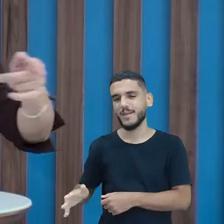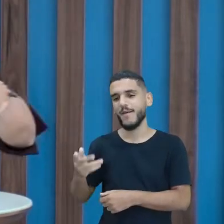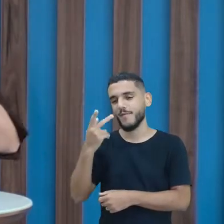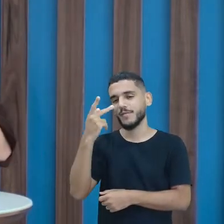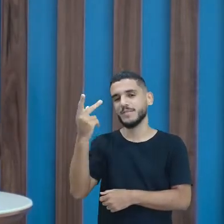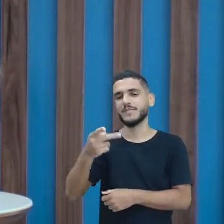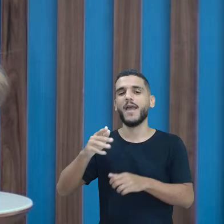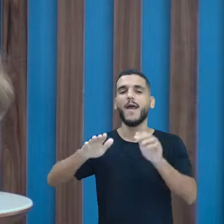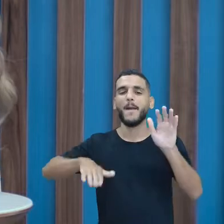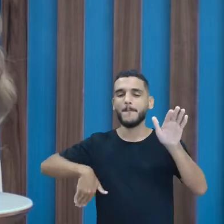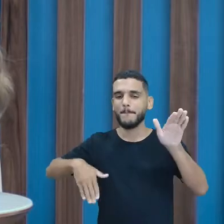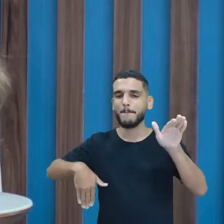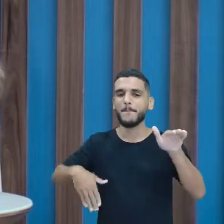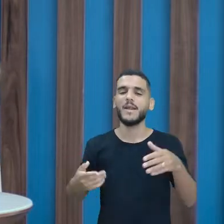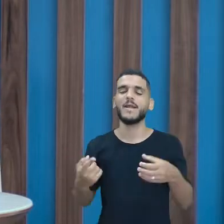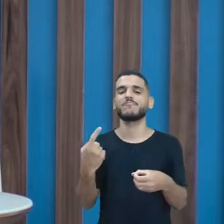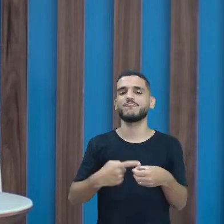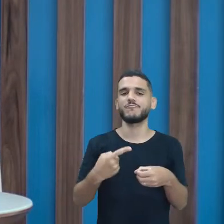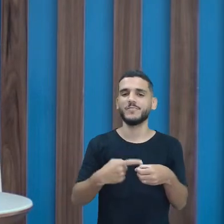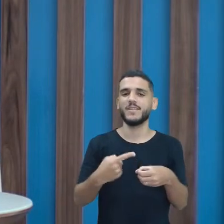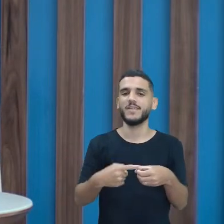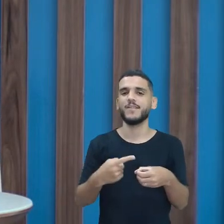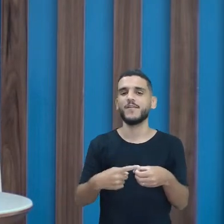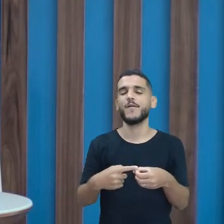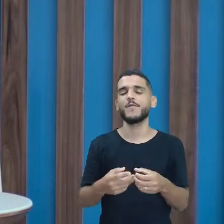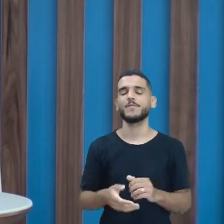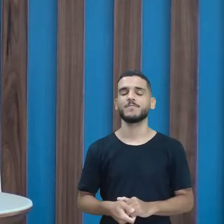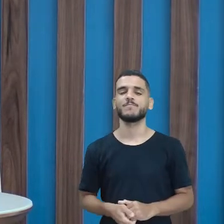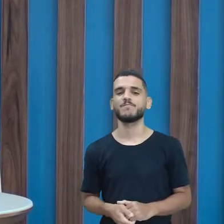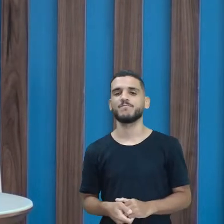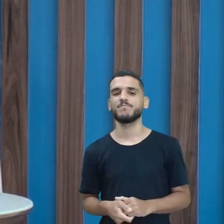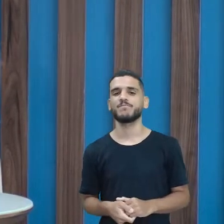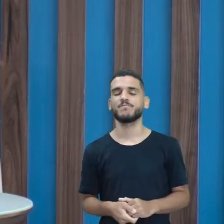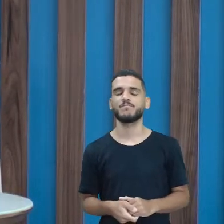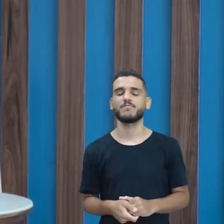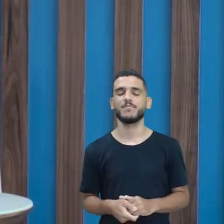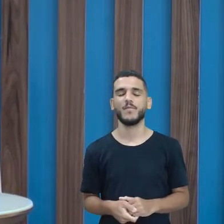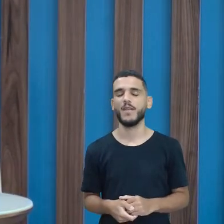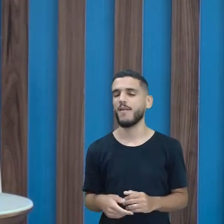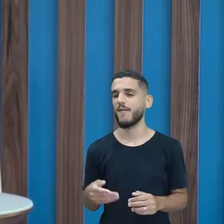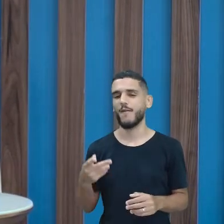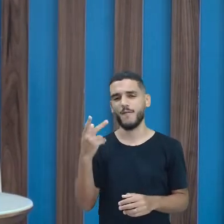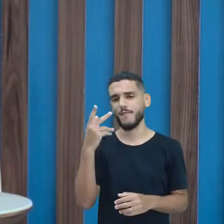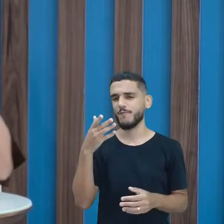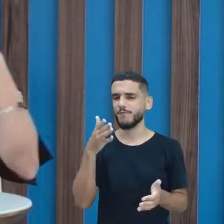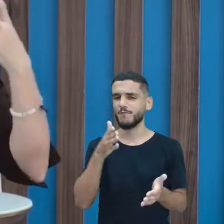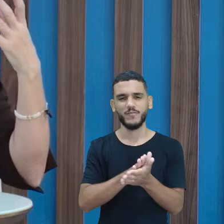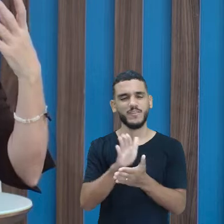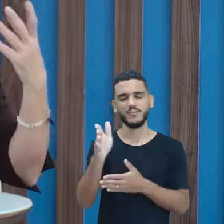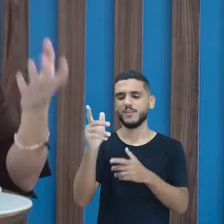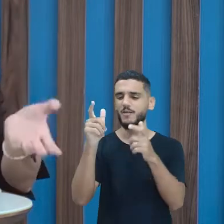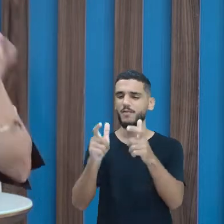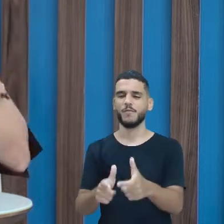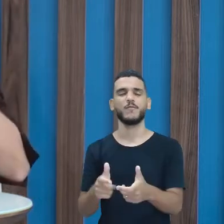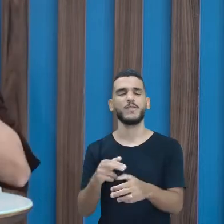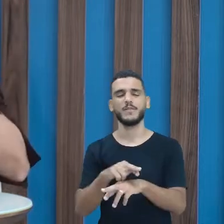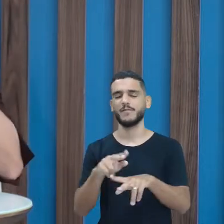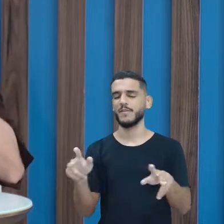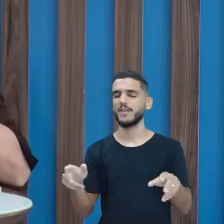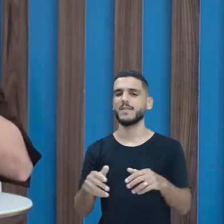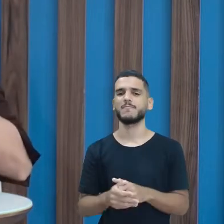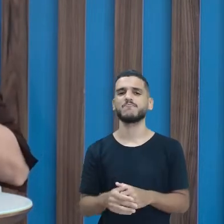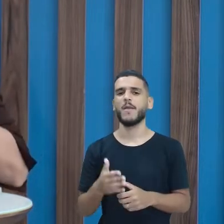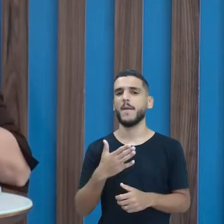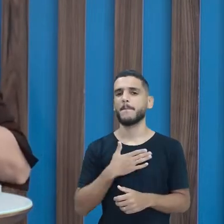interior, sabe? Da Paraíba, na verdade, né? Pitimbu, eu ia pra lá muito. E minha mãe sempre